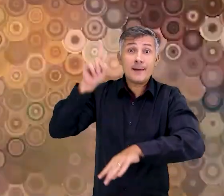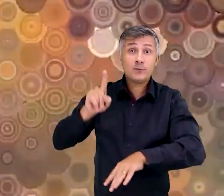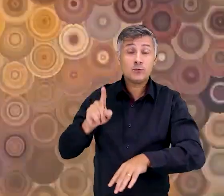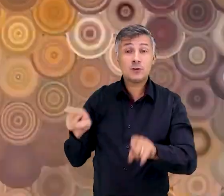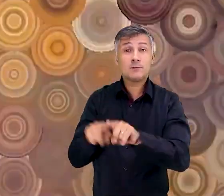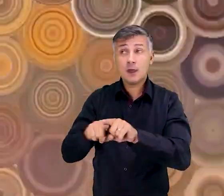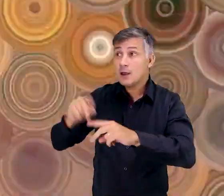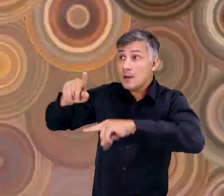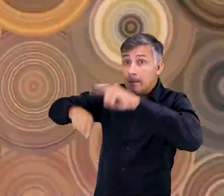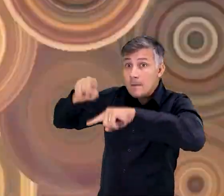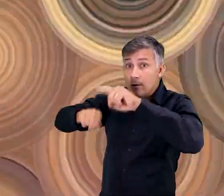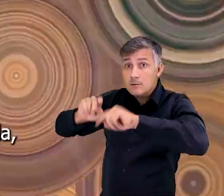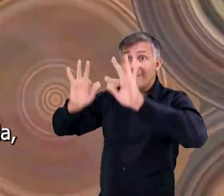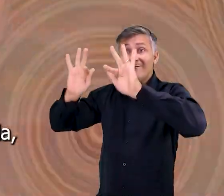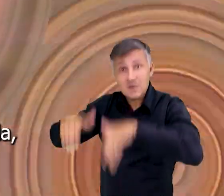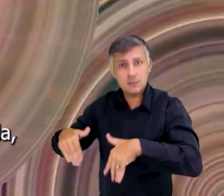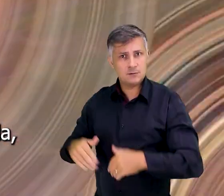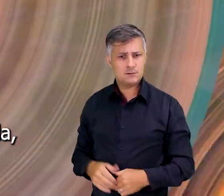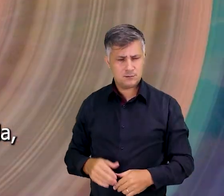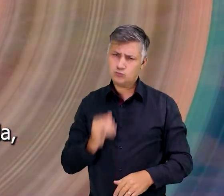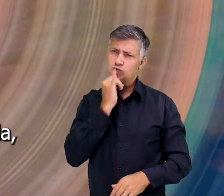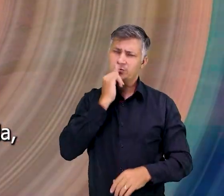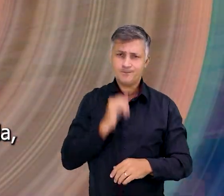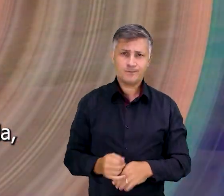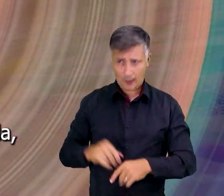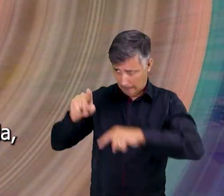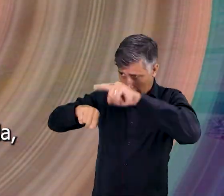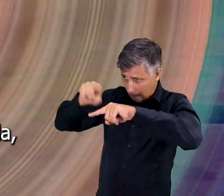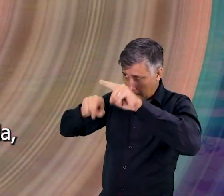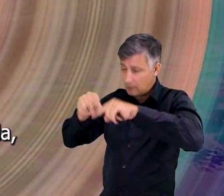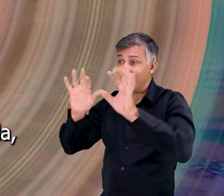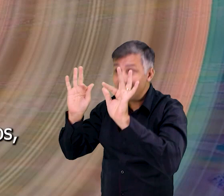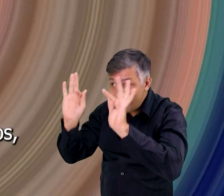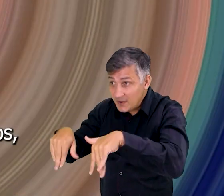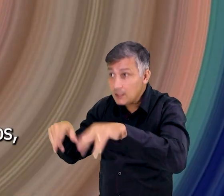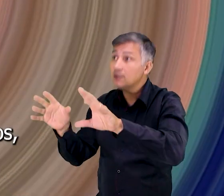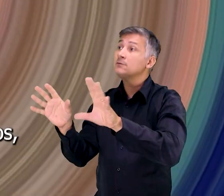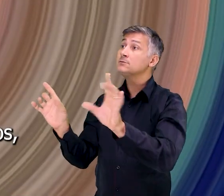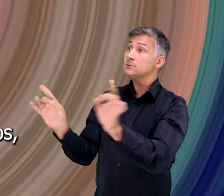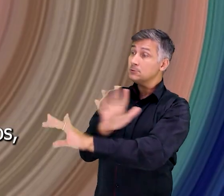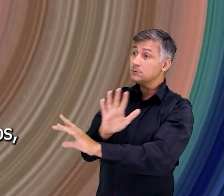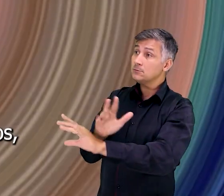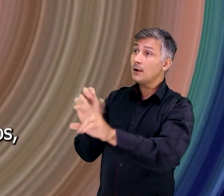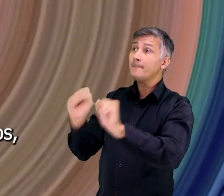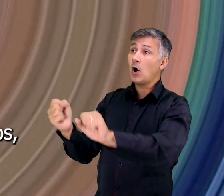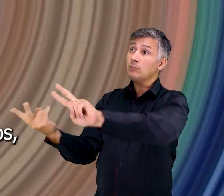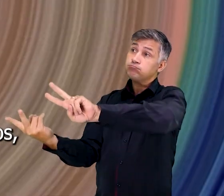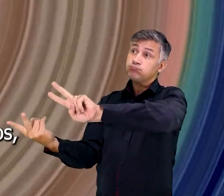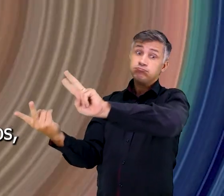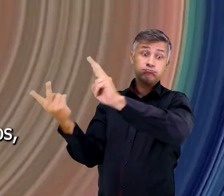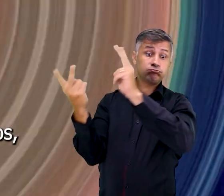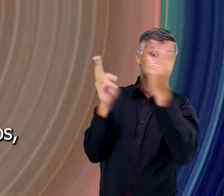a obra terminada. A mesma obra, por exemplo, já realizada, pode ser transformada para